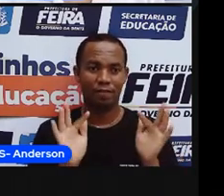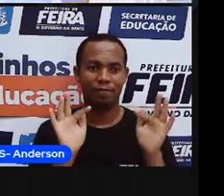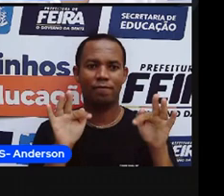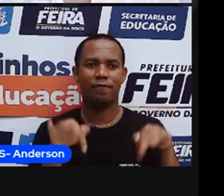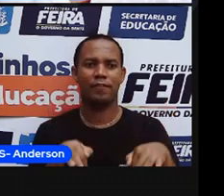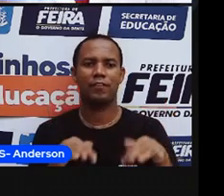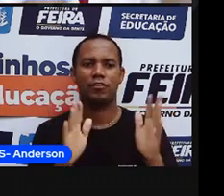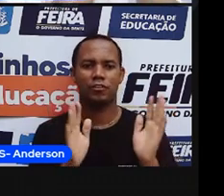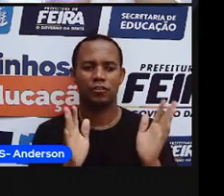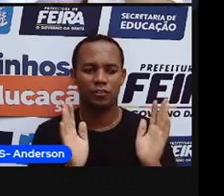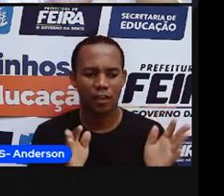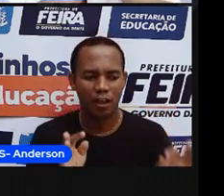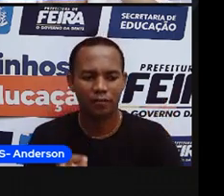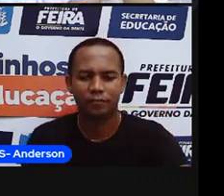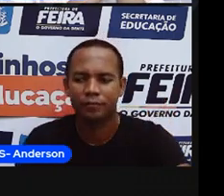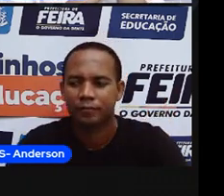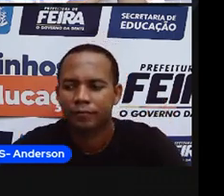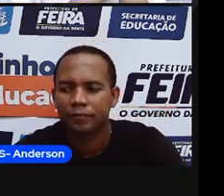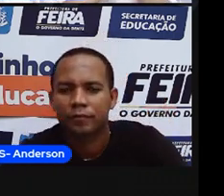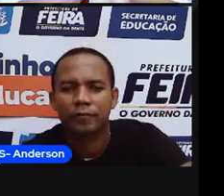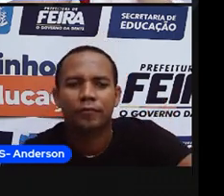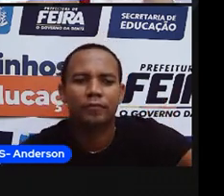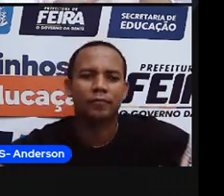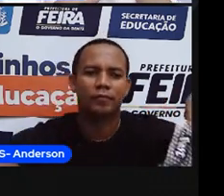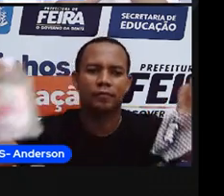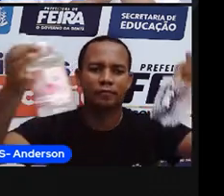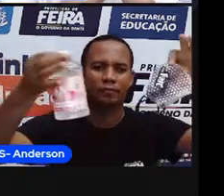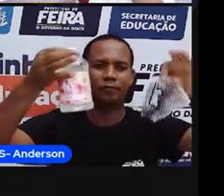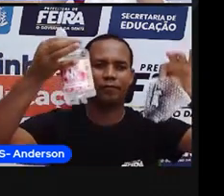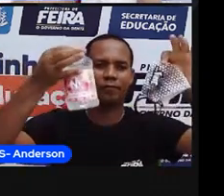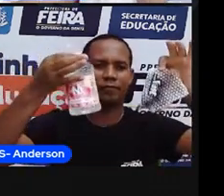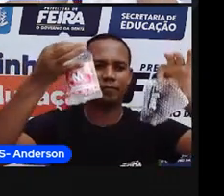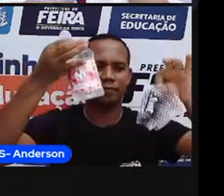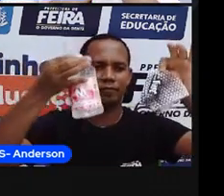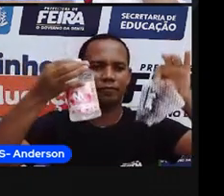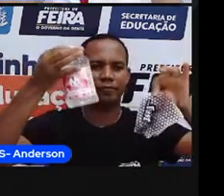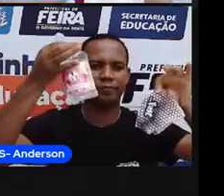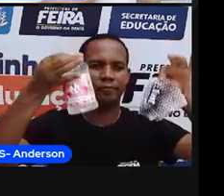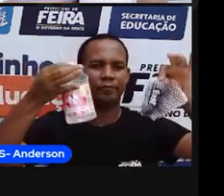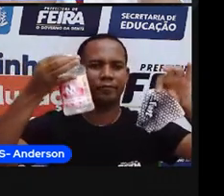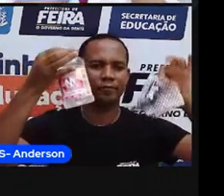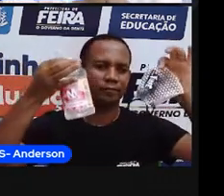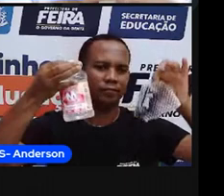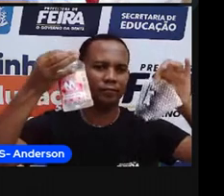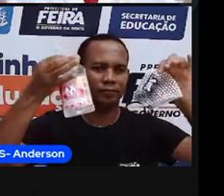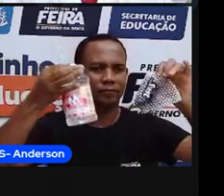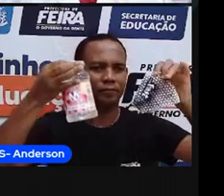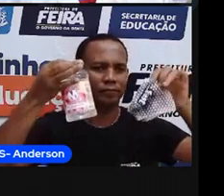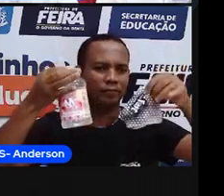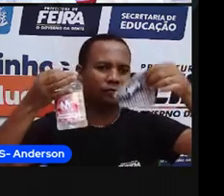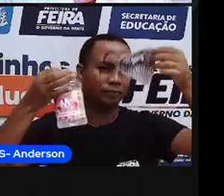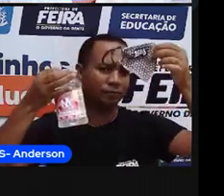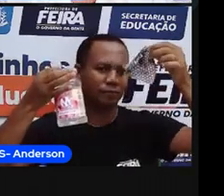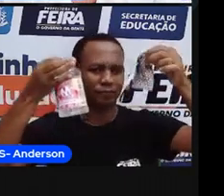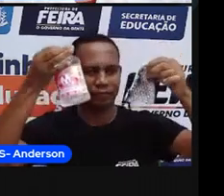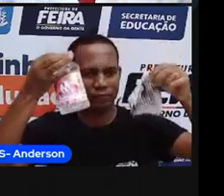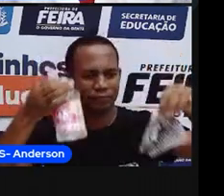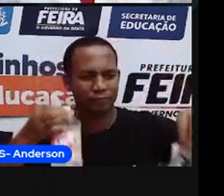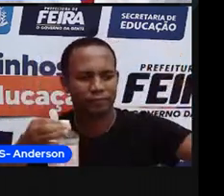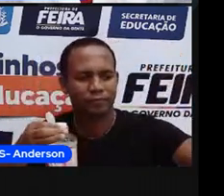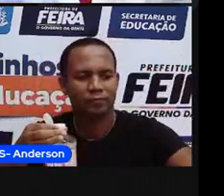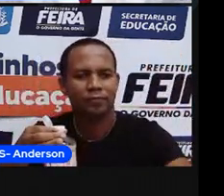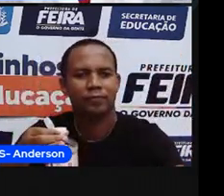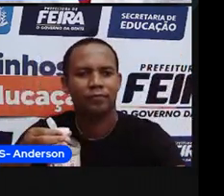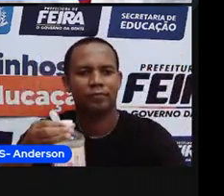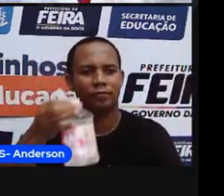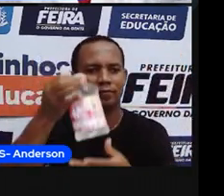né? Lavem as mãos. Lava uma mão, lava outra. E usem o quê?